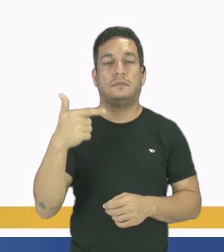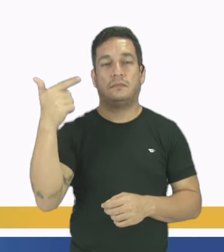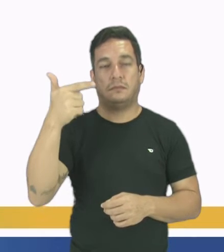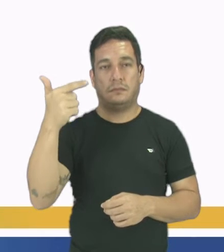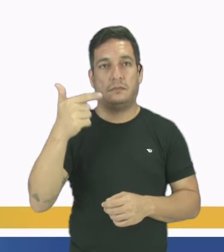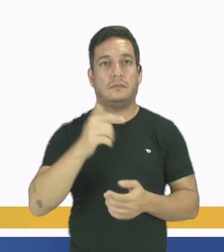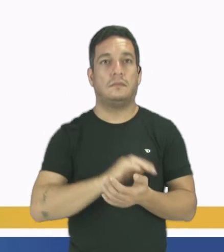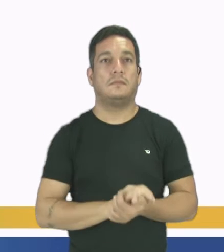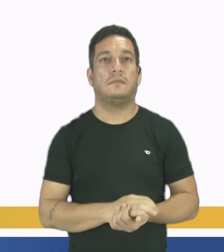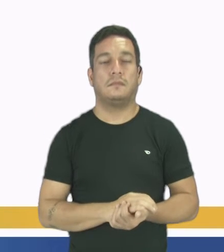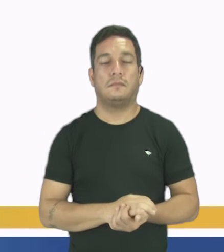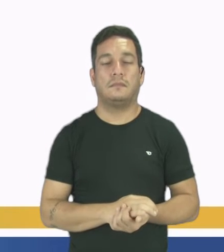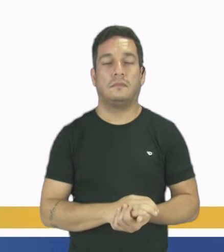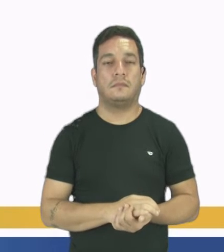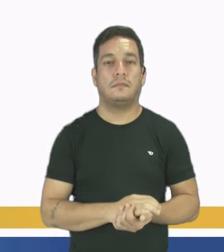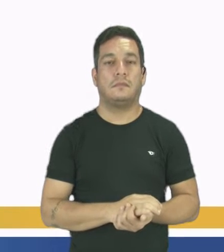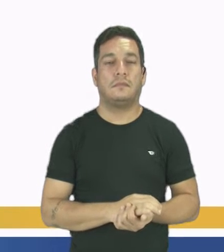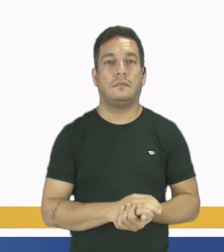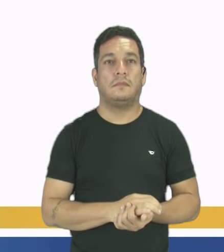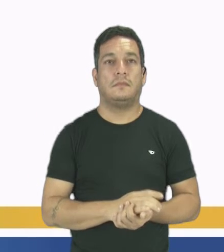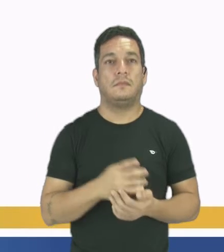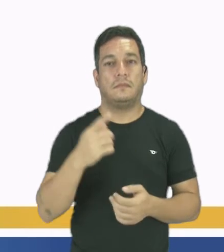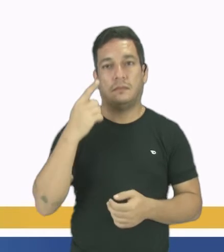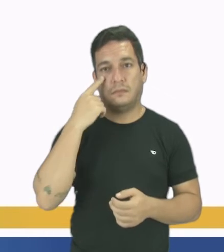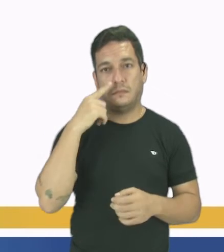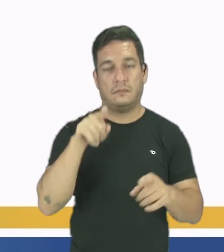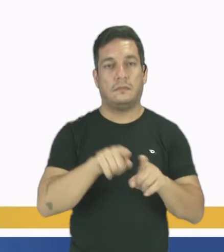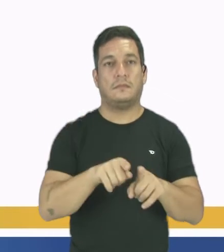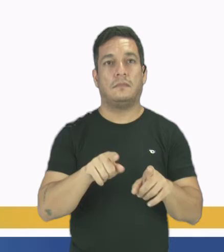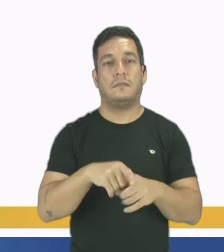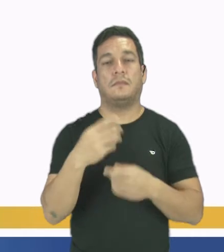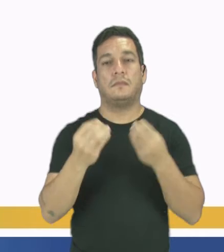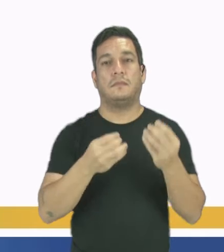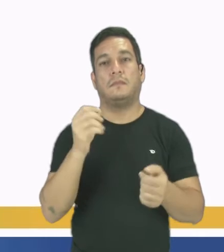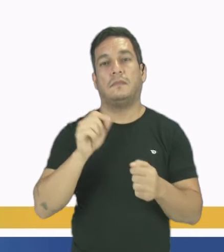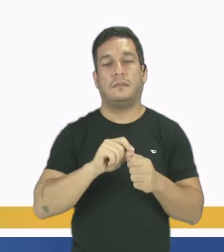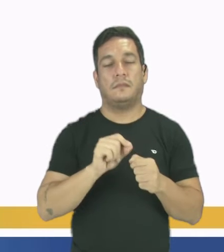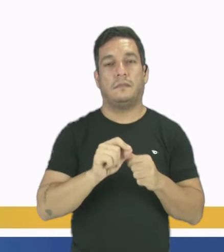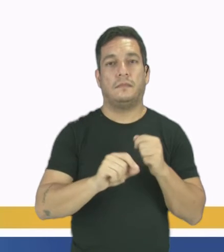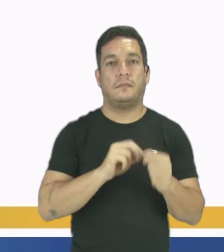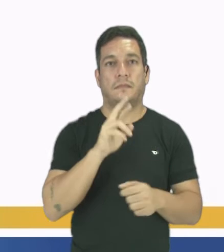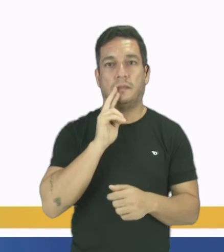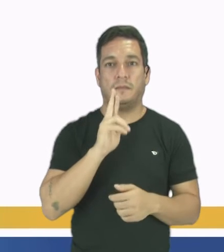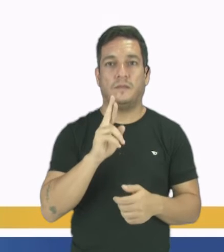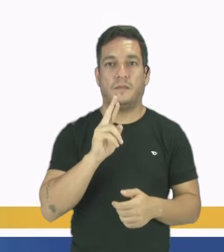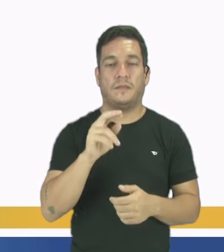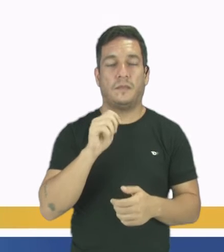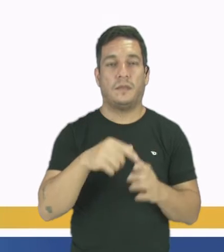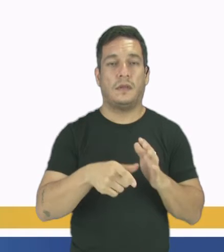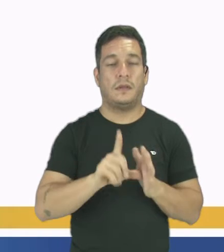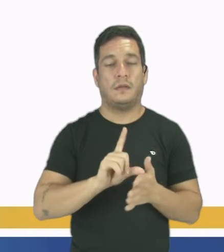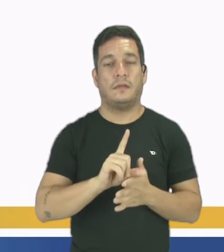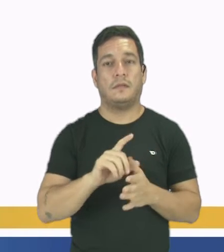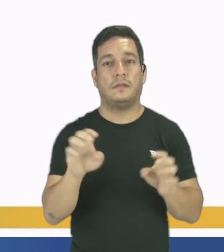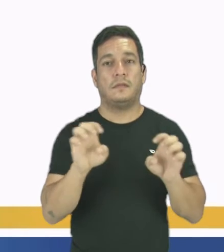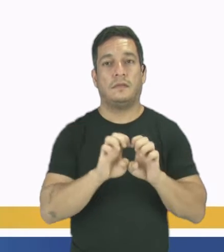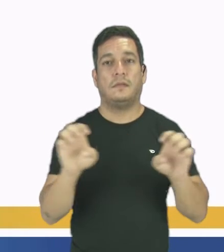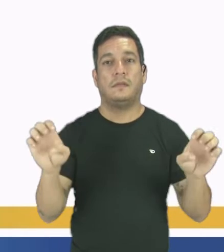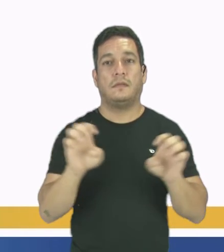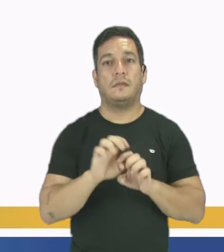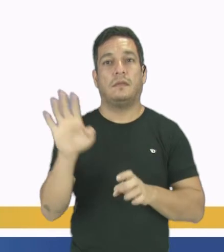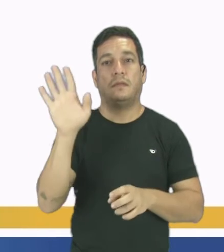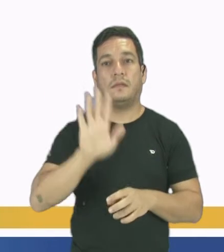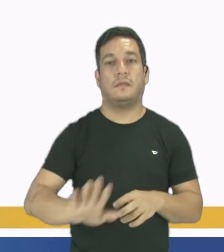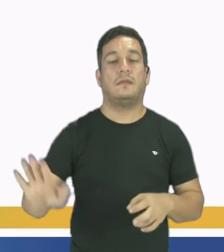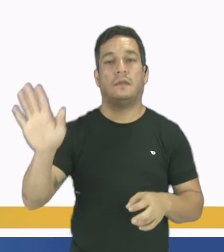elevado ao quadrado. E aí vocês vejam como foi realizado esse trabalho anteriormente lá nas equações